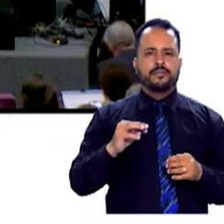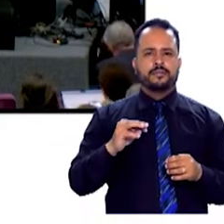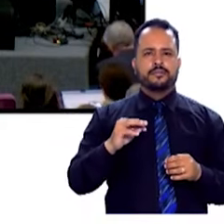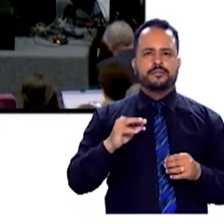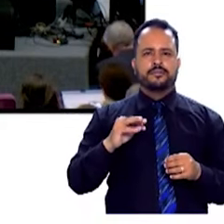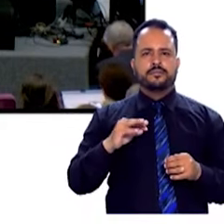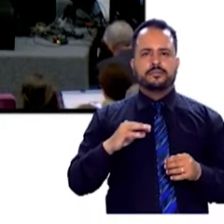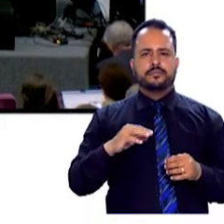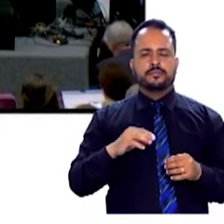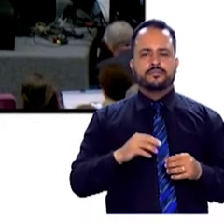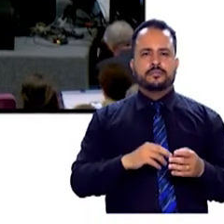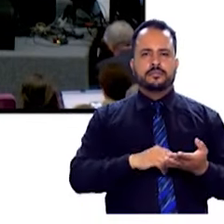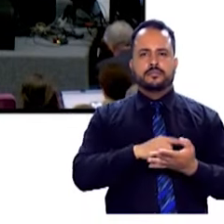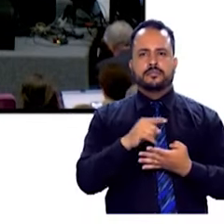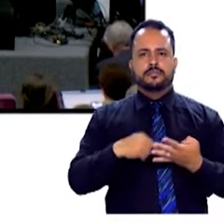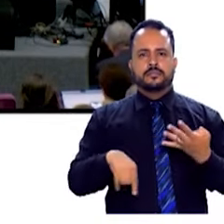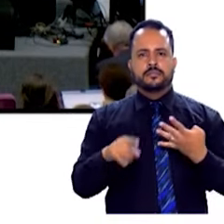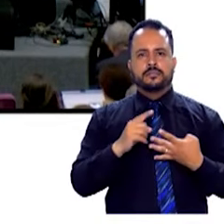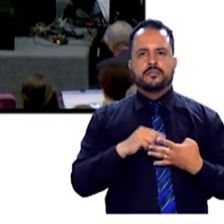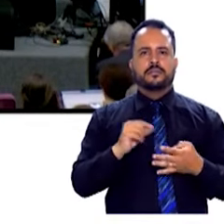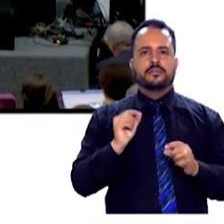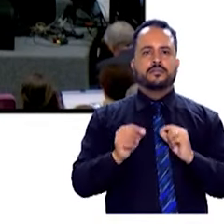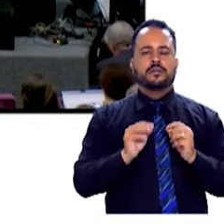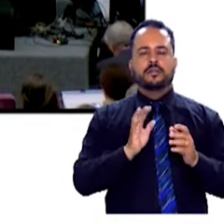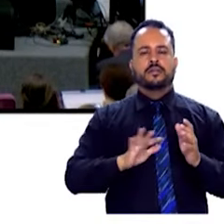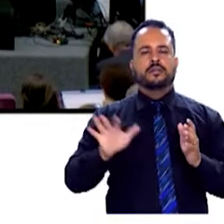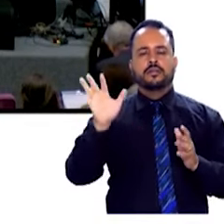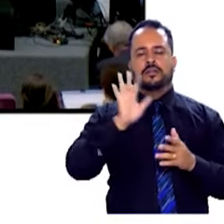uma questão de interesse público eh geral